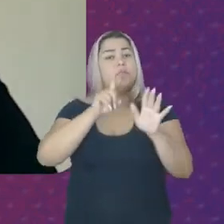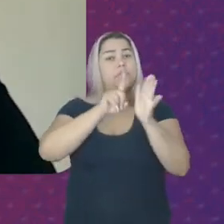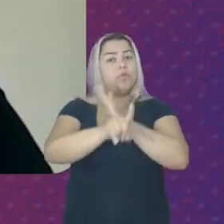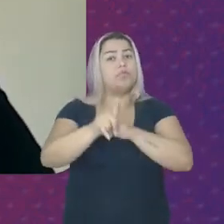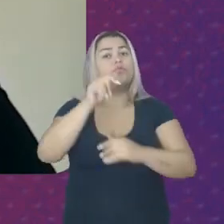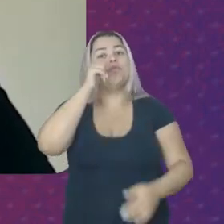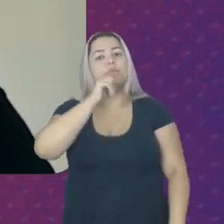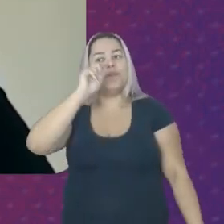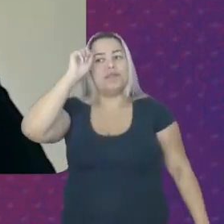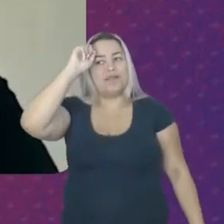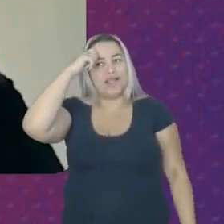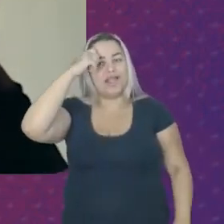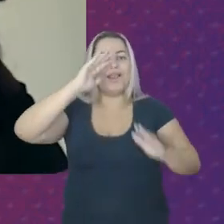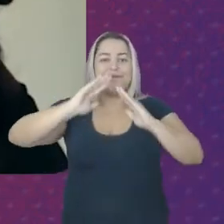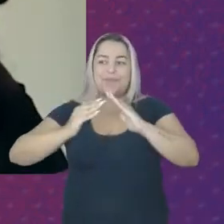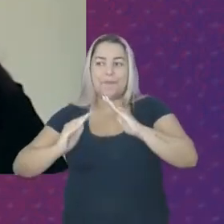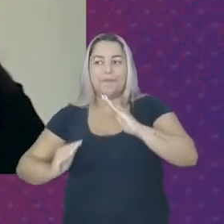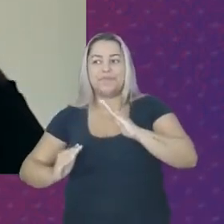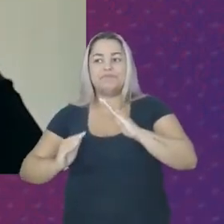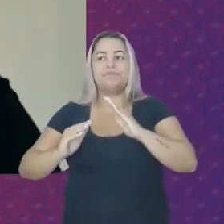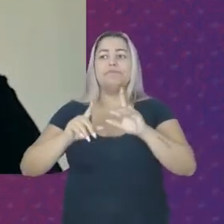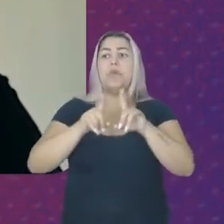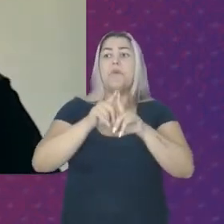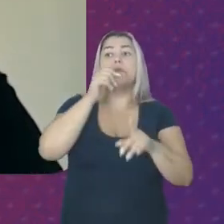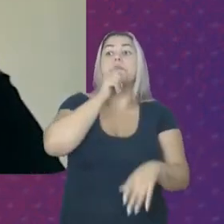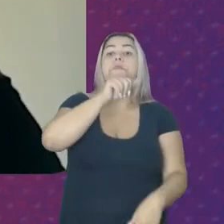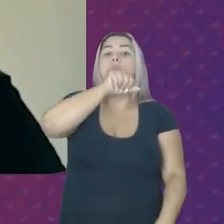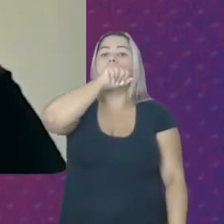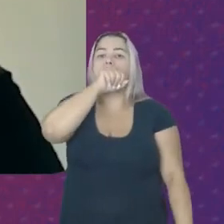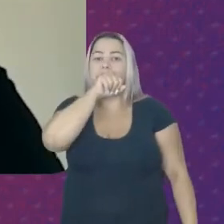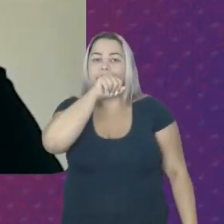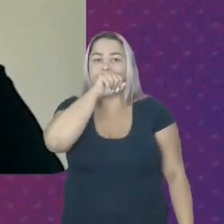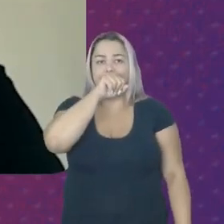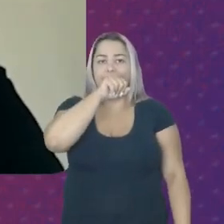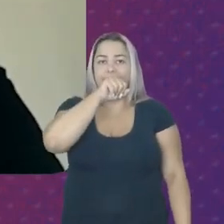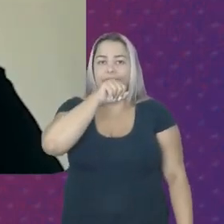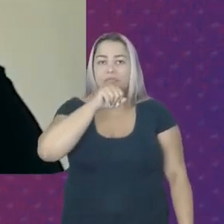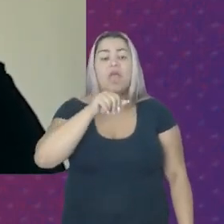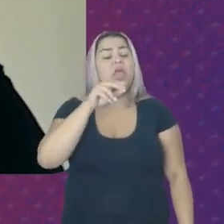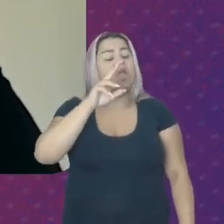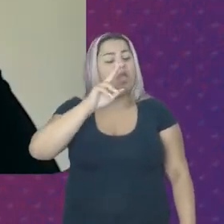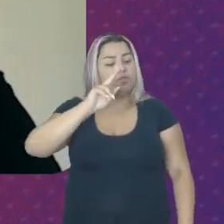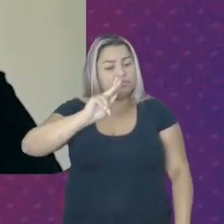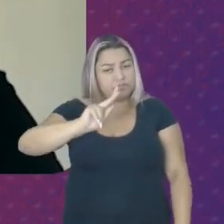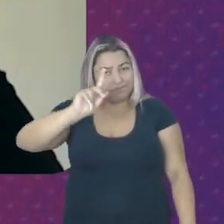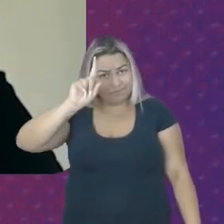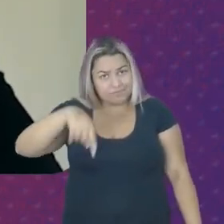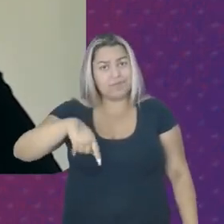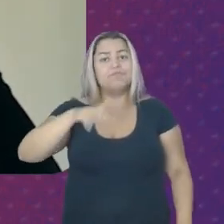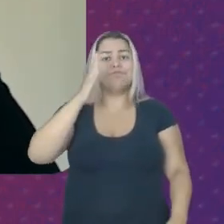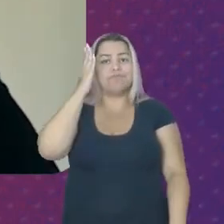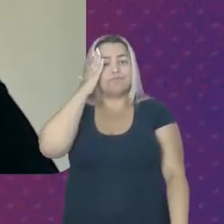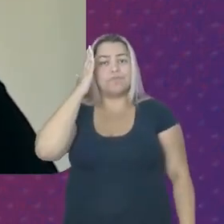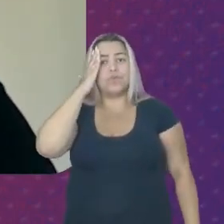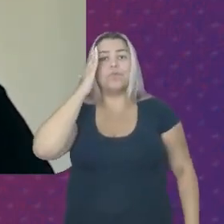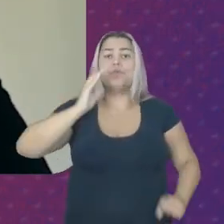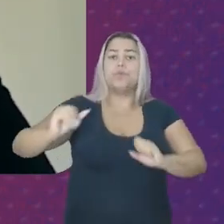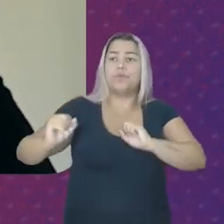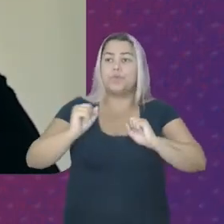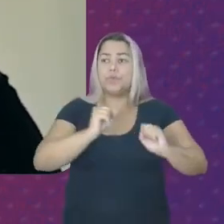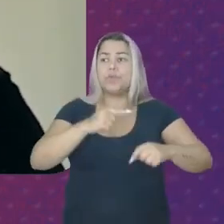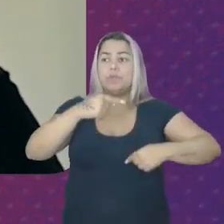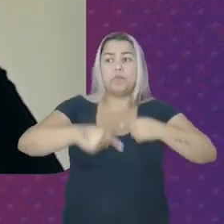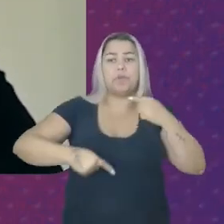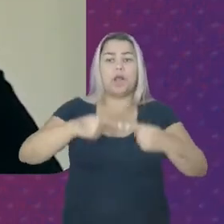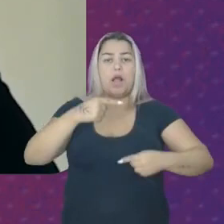mulher negra da periferia, pergunte a uma mãe periférica, porque é ela, essas mulheres que sabem realmente o poder da política pública. Então, a